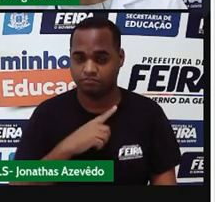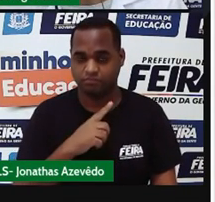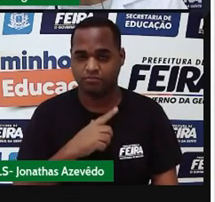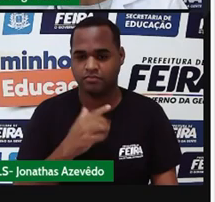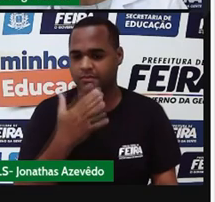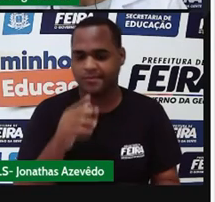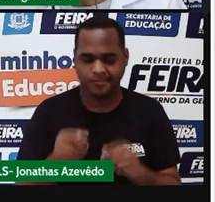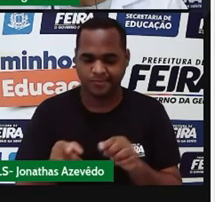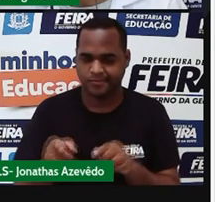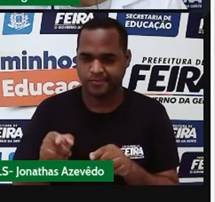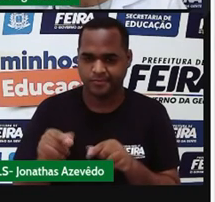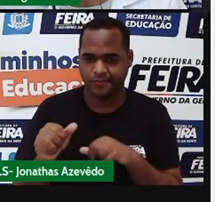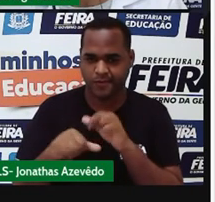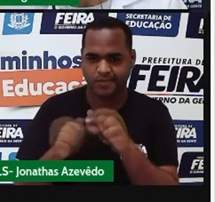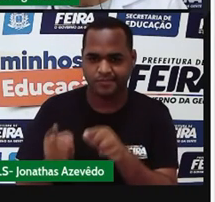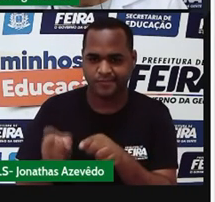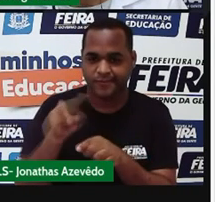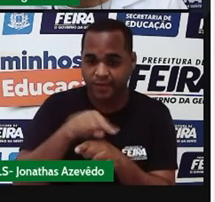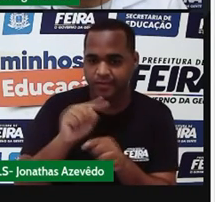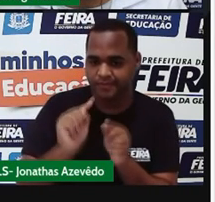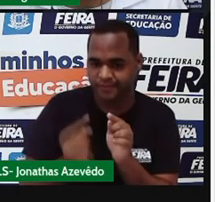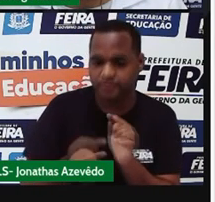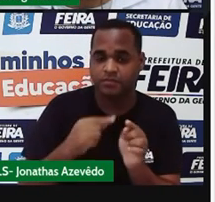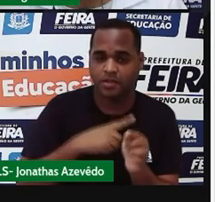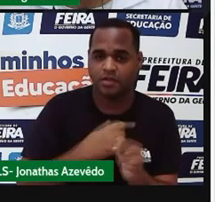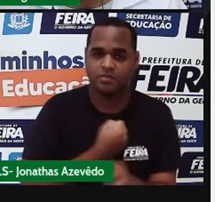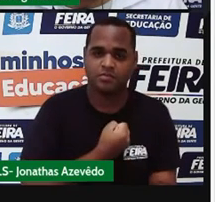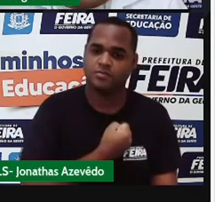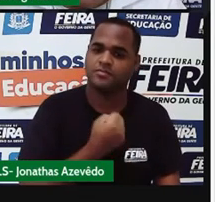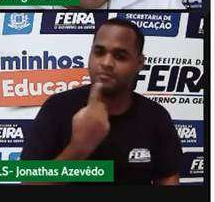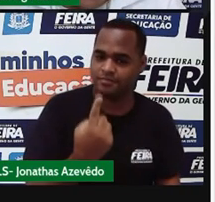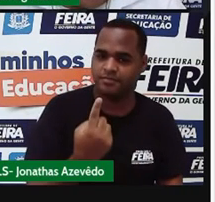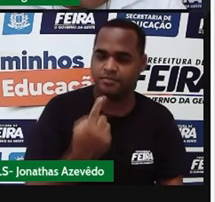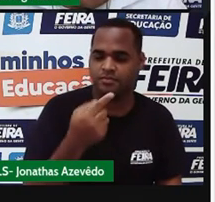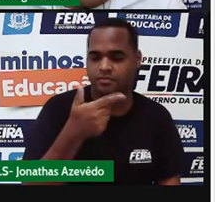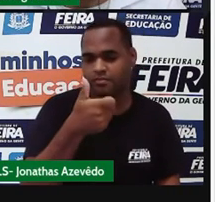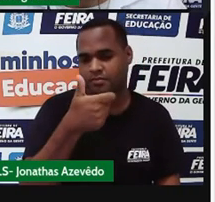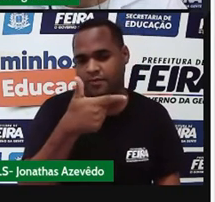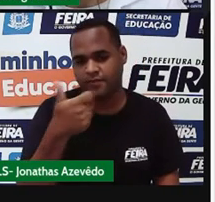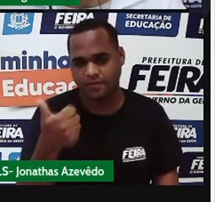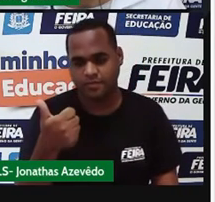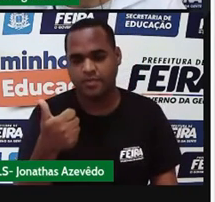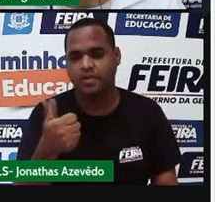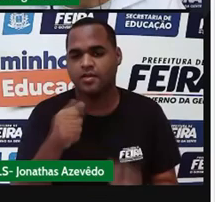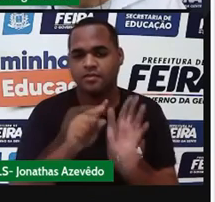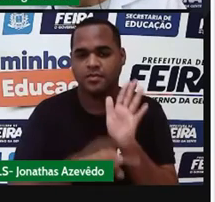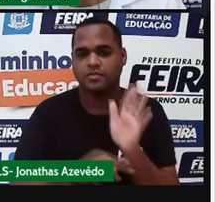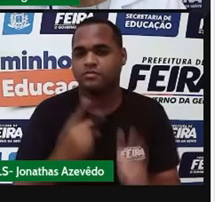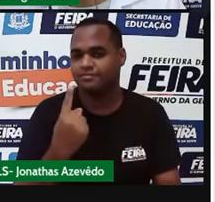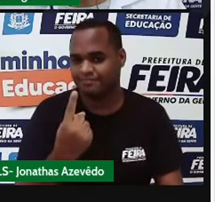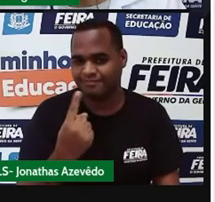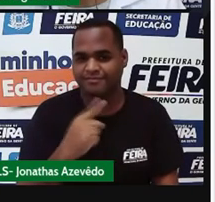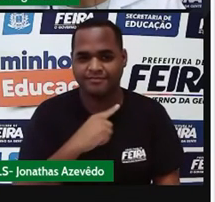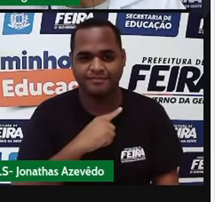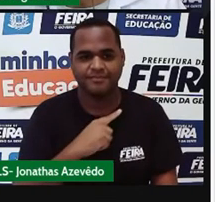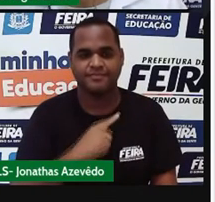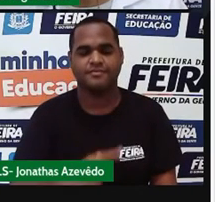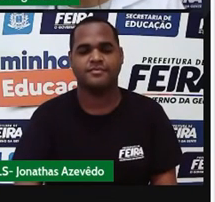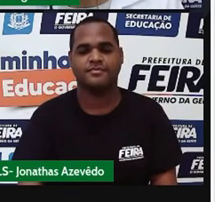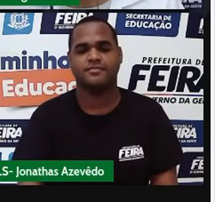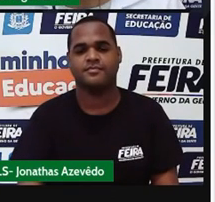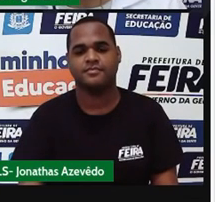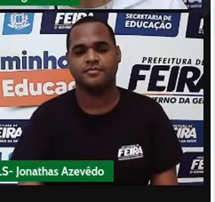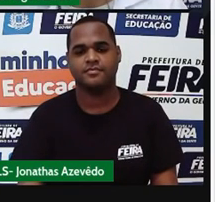que nesse caso é o número um Tá bom então 121 - 1 E aí embaixo